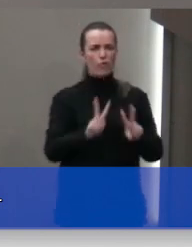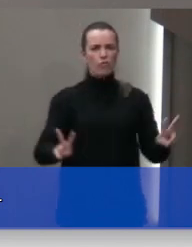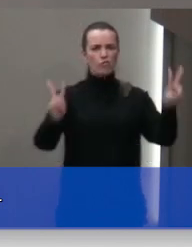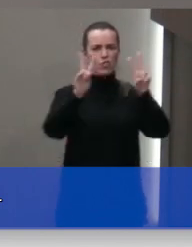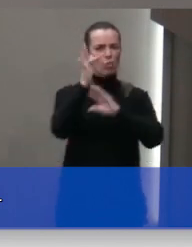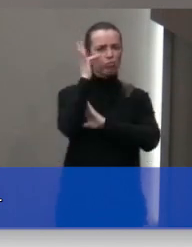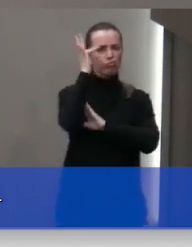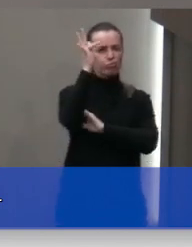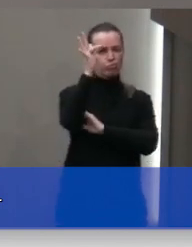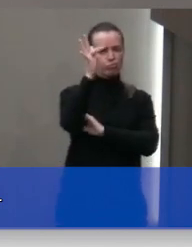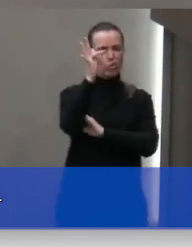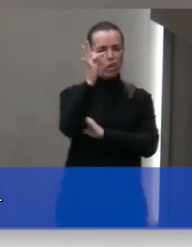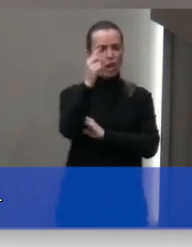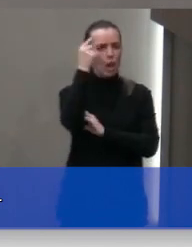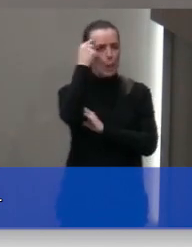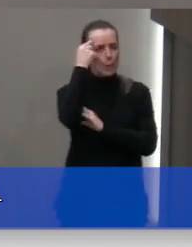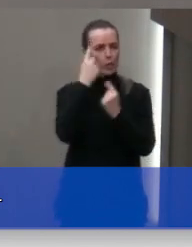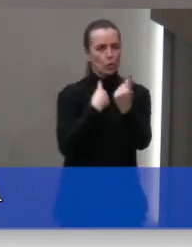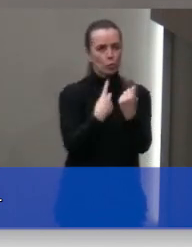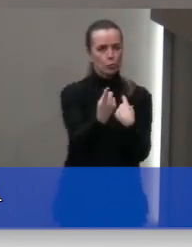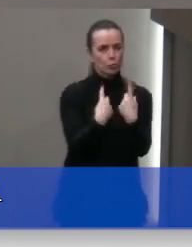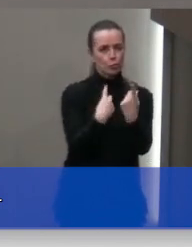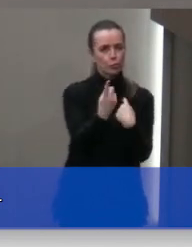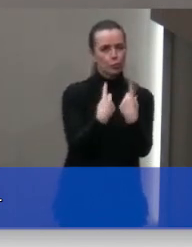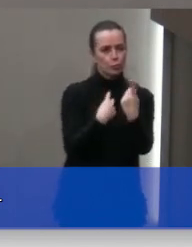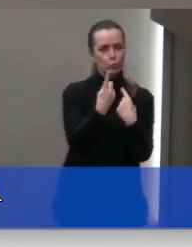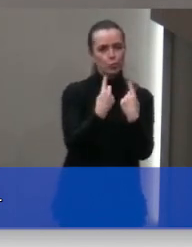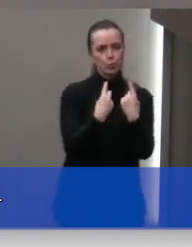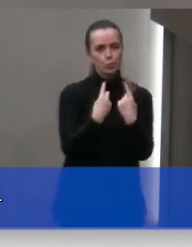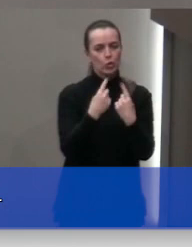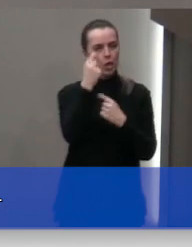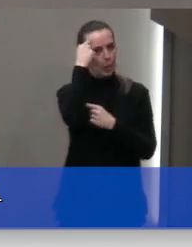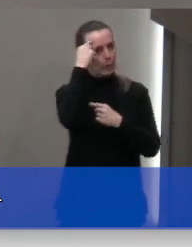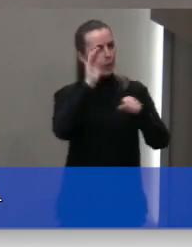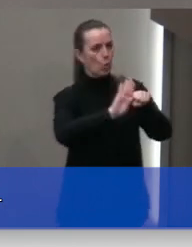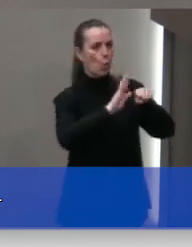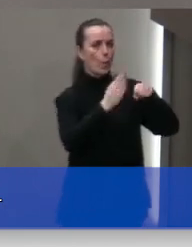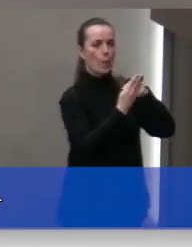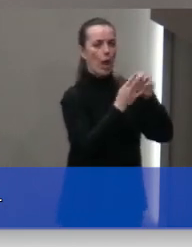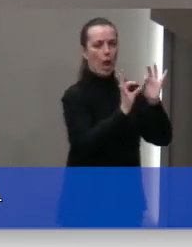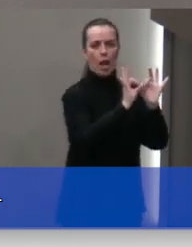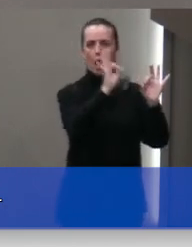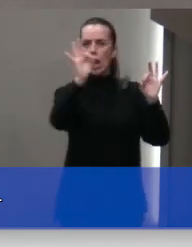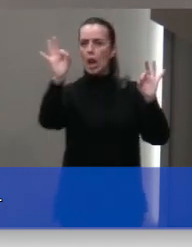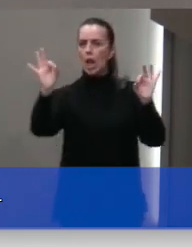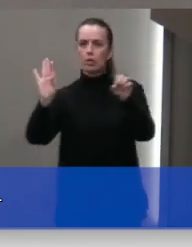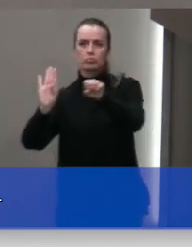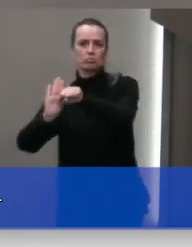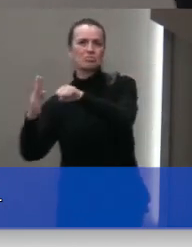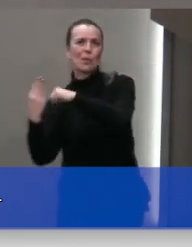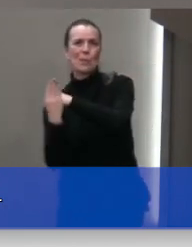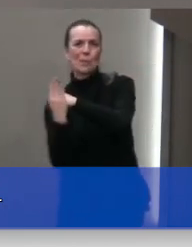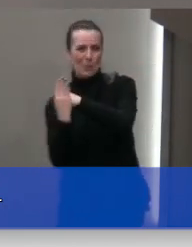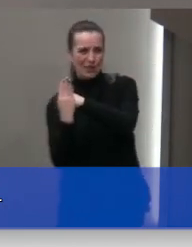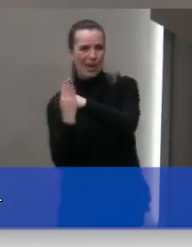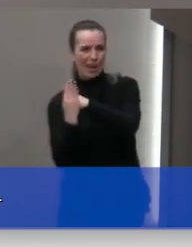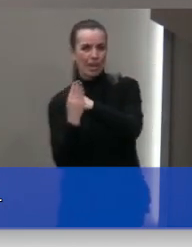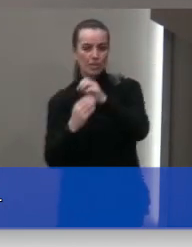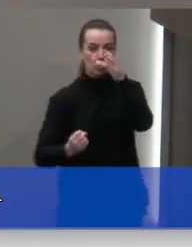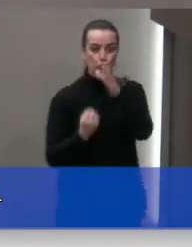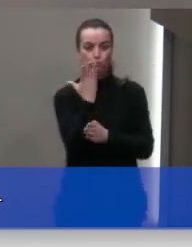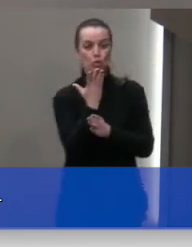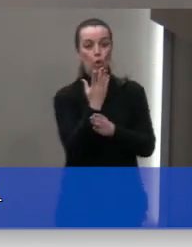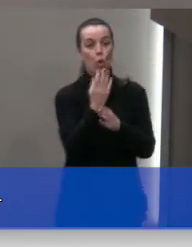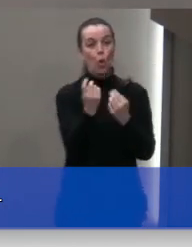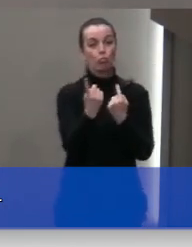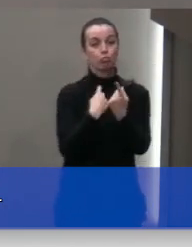hoje? Imagine, o cara vindo do Boqueirão passar para Amaral, teve visão para 20, 30 anos para frente. Então, assim que tem que ter, a